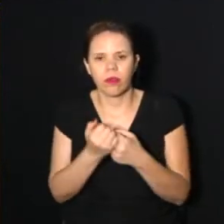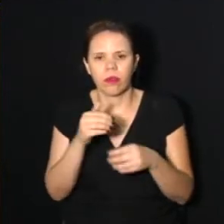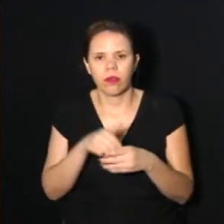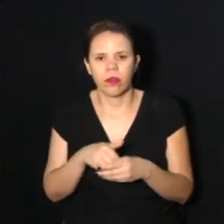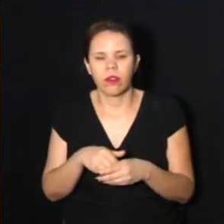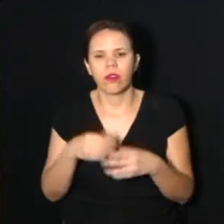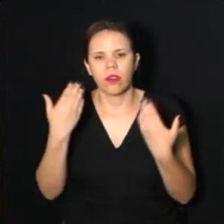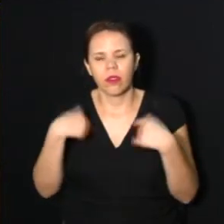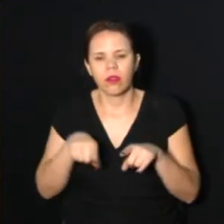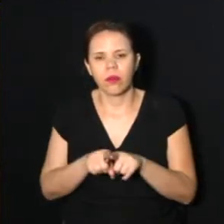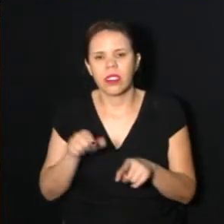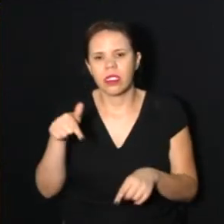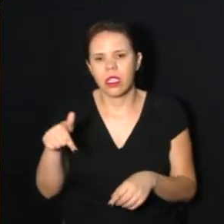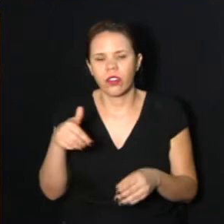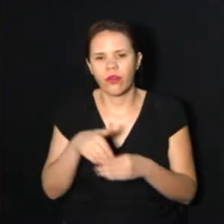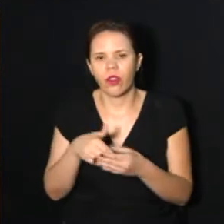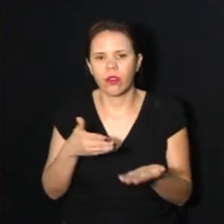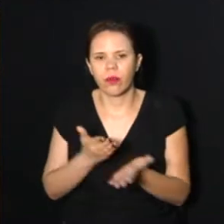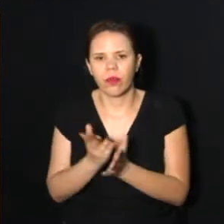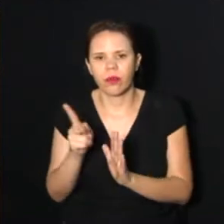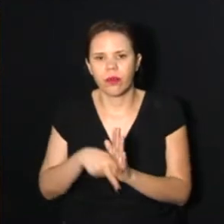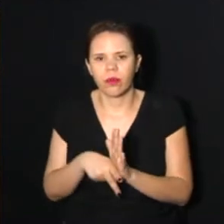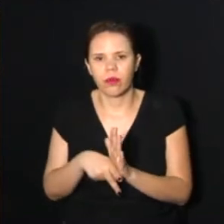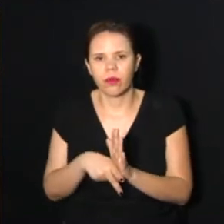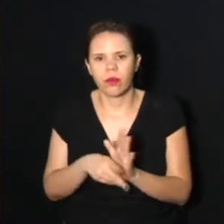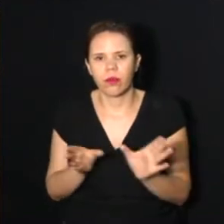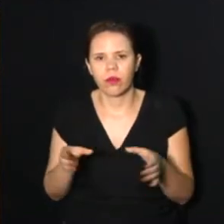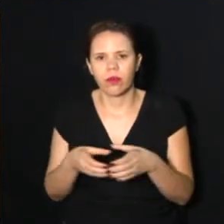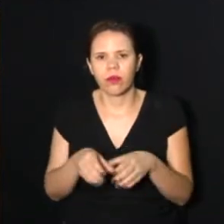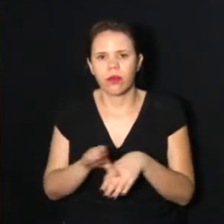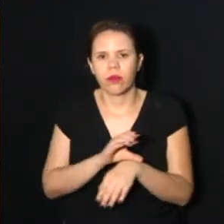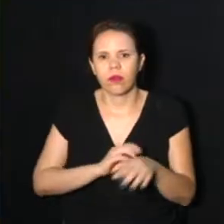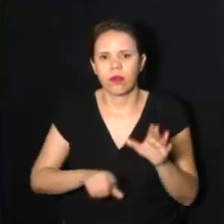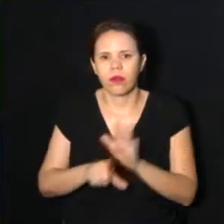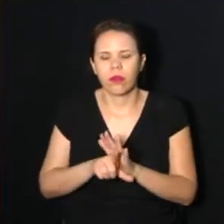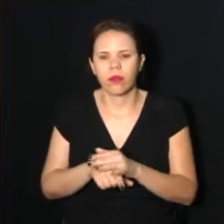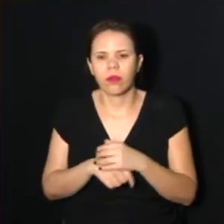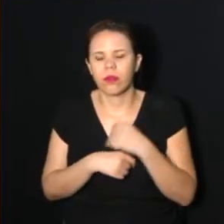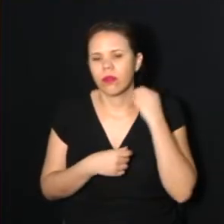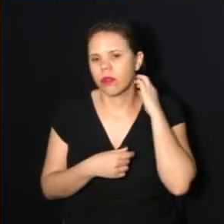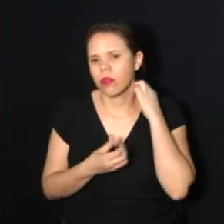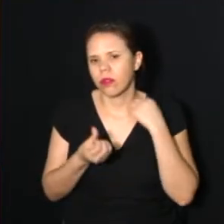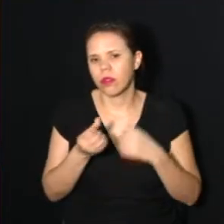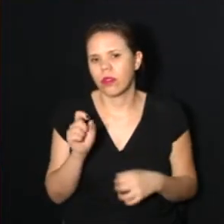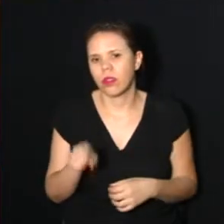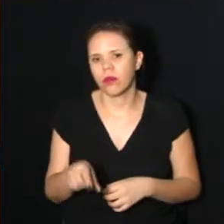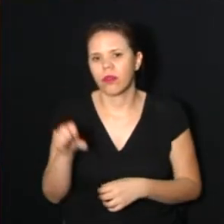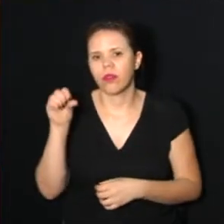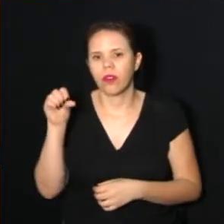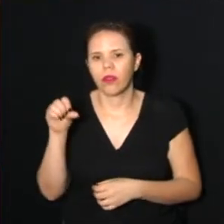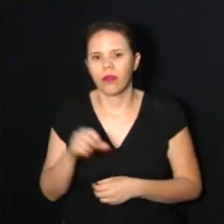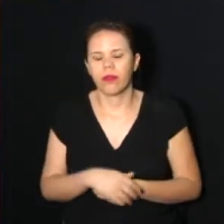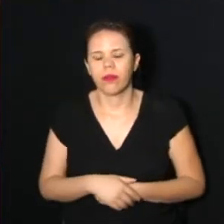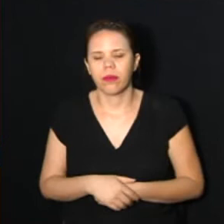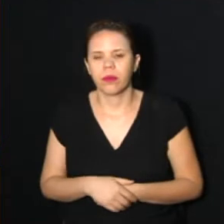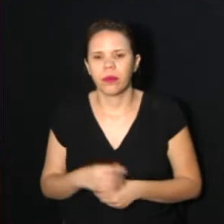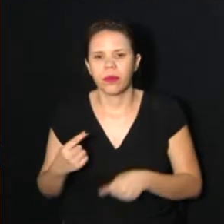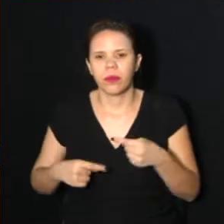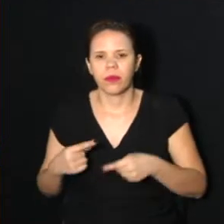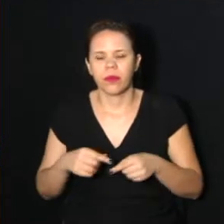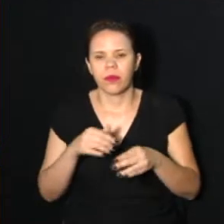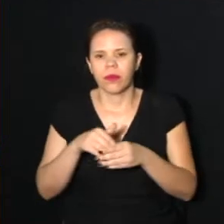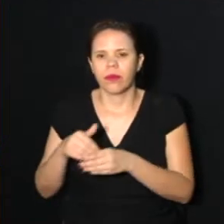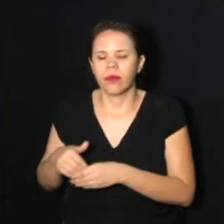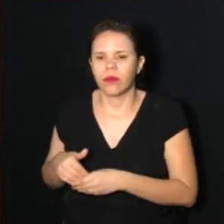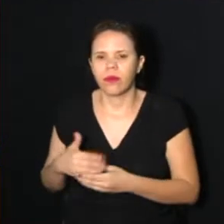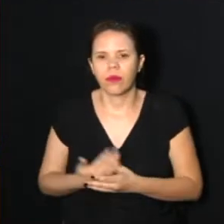voto favorável. Com 7 votos favoráveis, a matéria está aprovada pela Comissão de Constituição e Legalidade. Item 6.9. Discussão e votação do